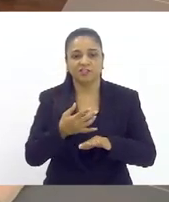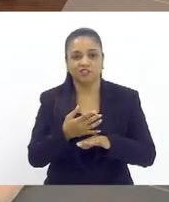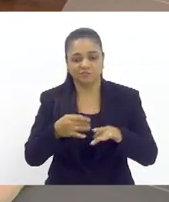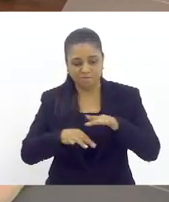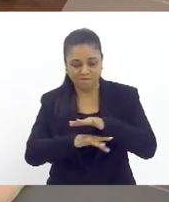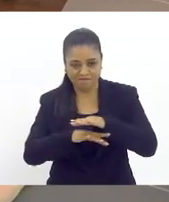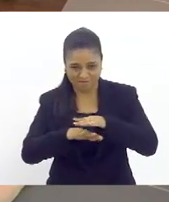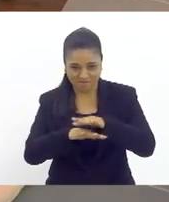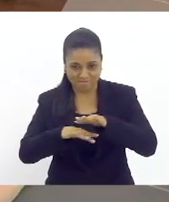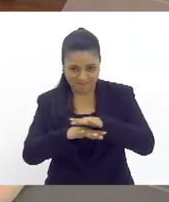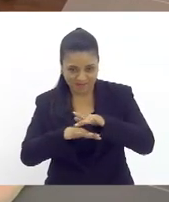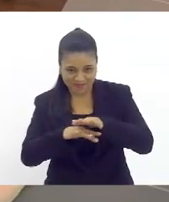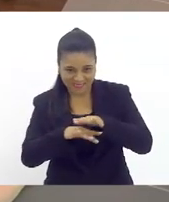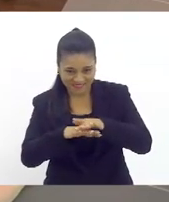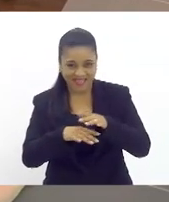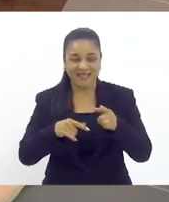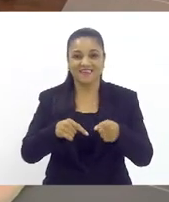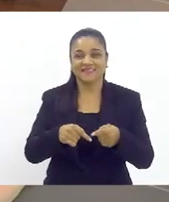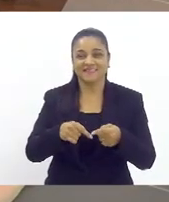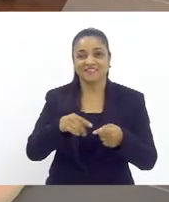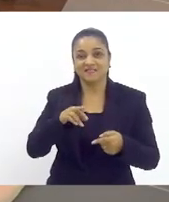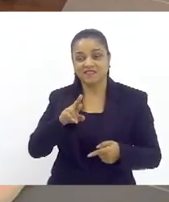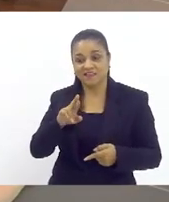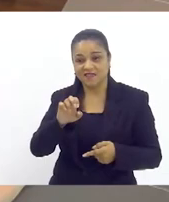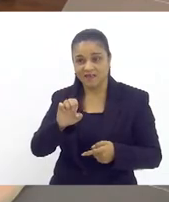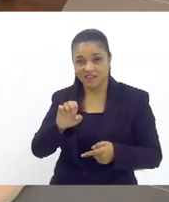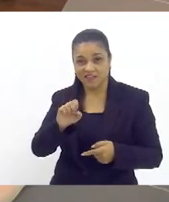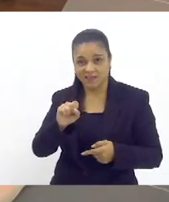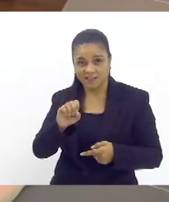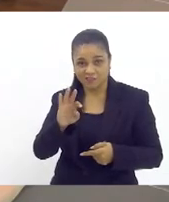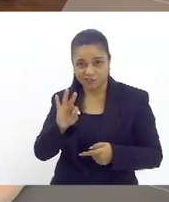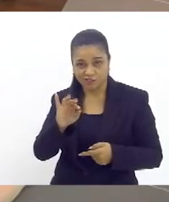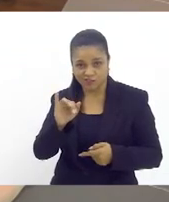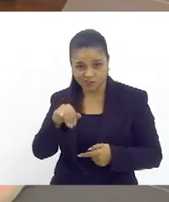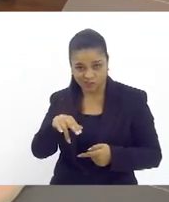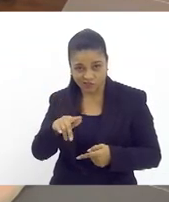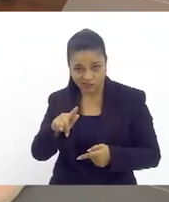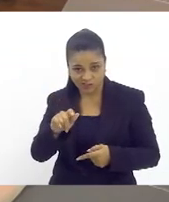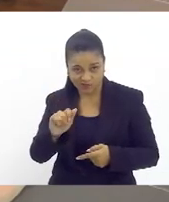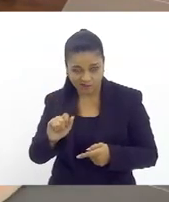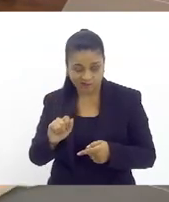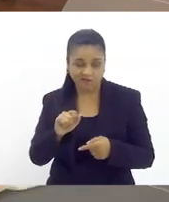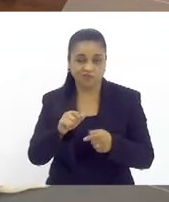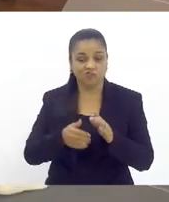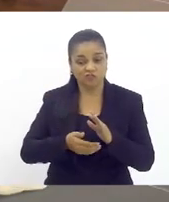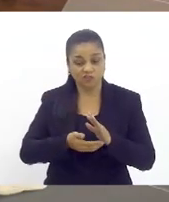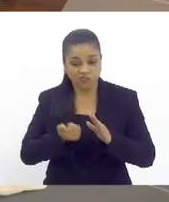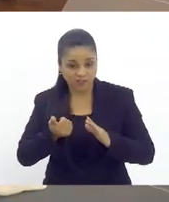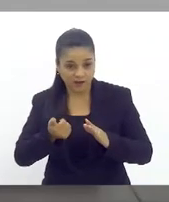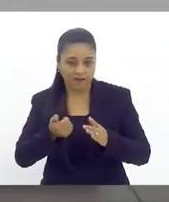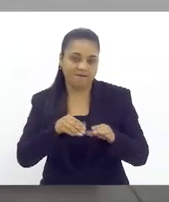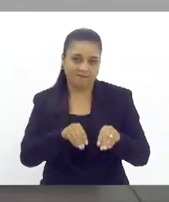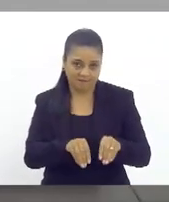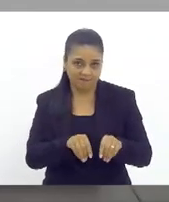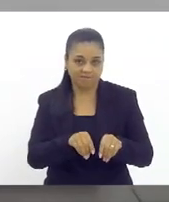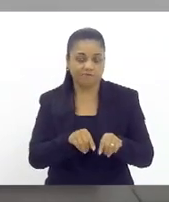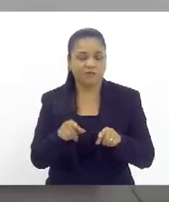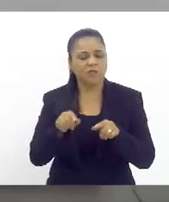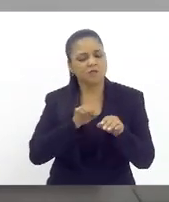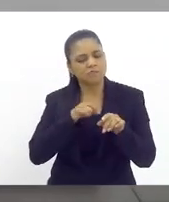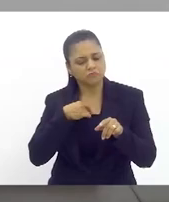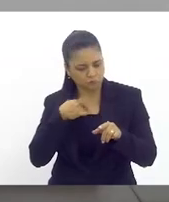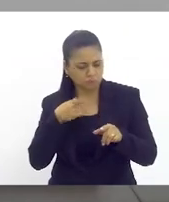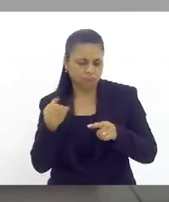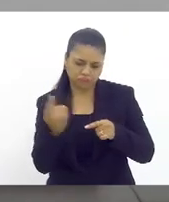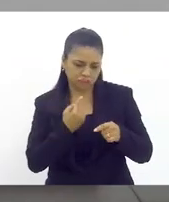da proteção que aliás acabou perdendo no Supremo isso nós preparamos firmeno trabalhou com isso também